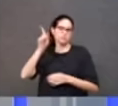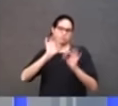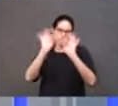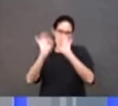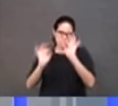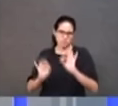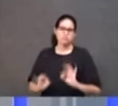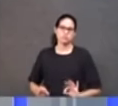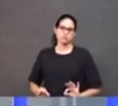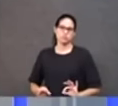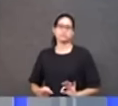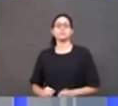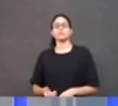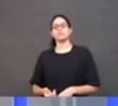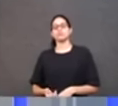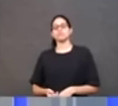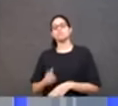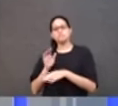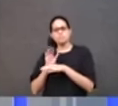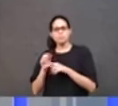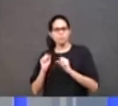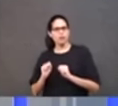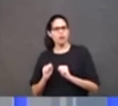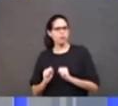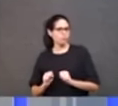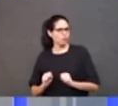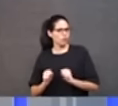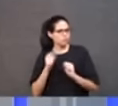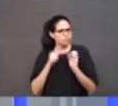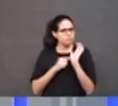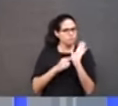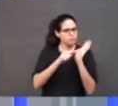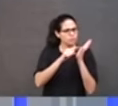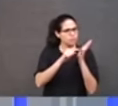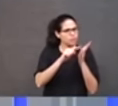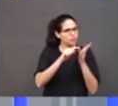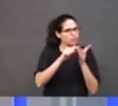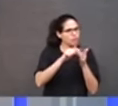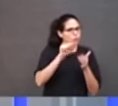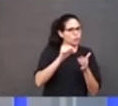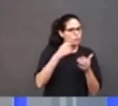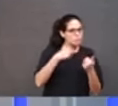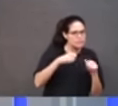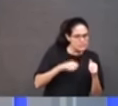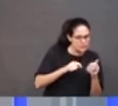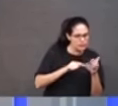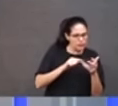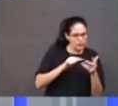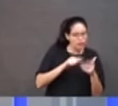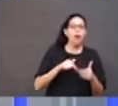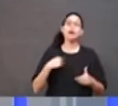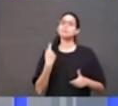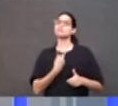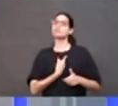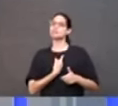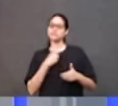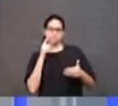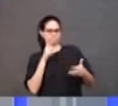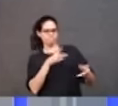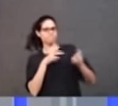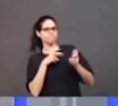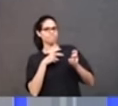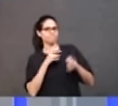nós podemos colocar indicadores nos processos e então fazer uma gestão a partir desses indicadores. Acredito que a